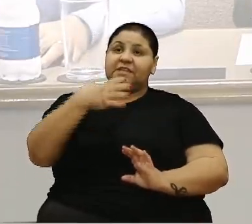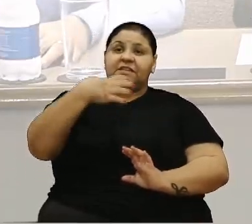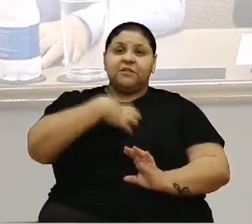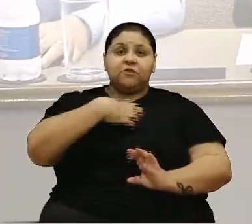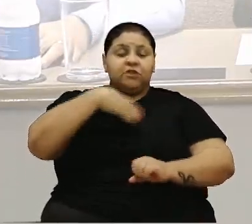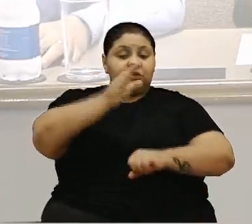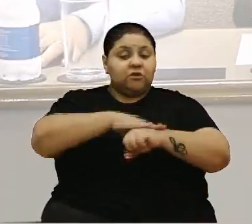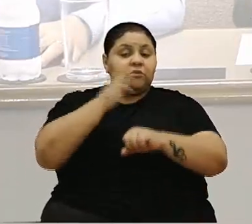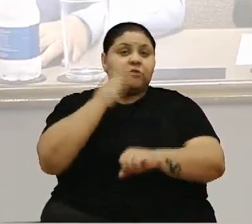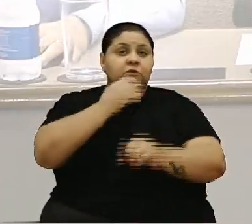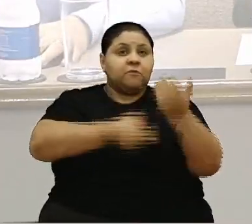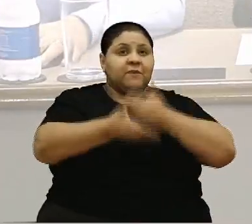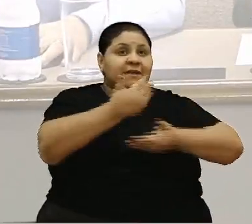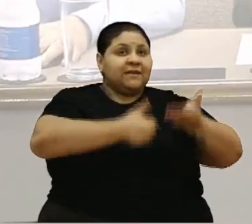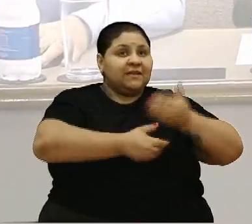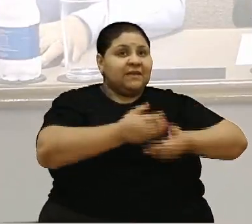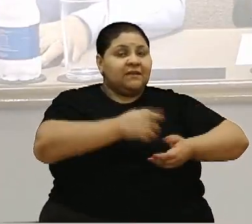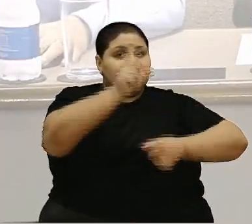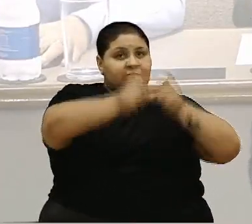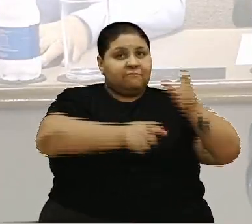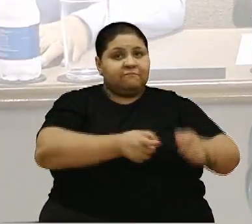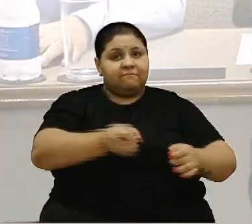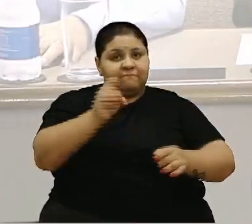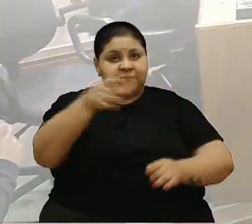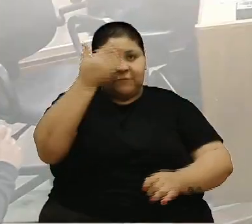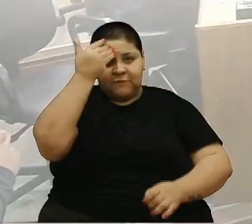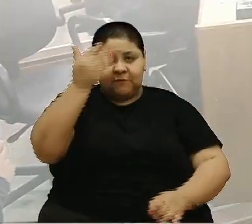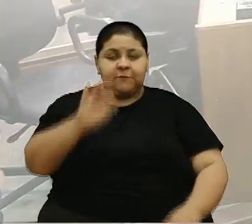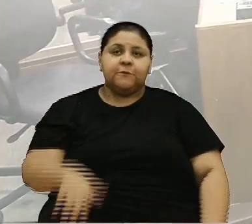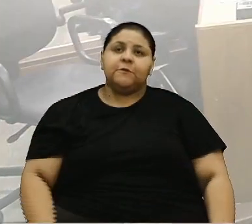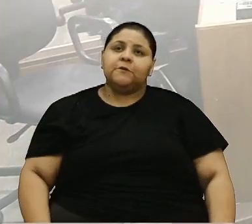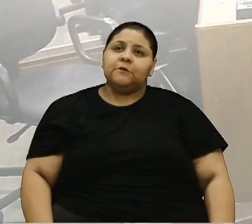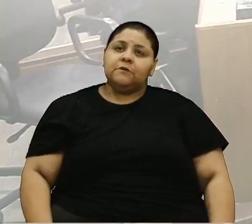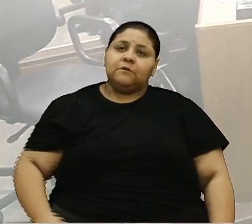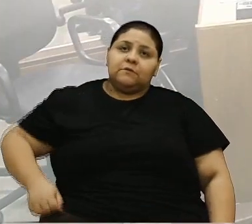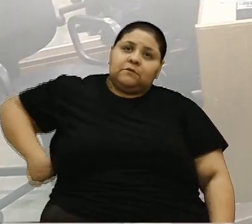rápida para atender a população. Era isso, meu muito obrigado.